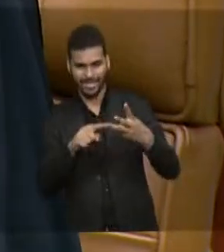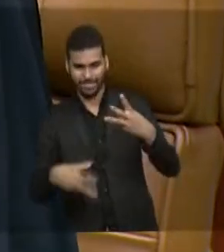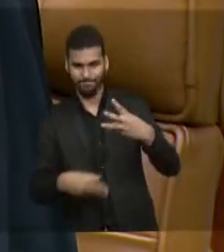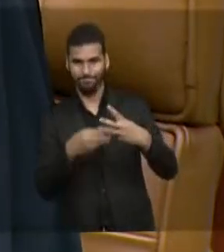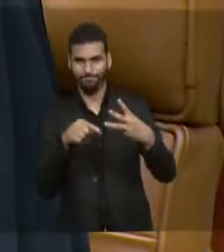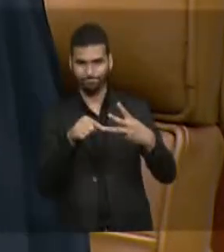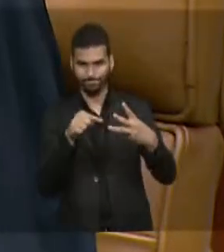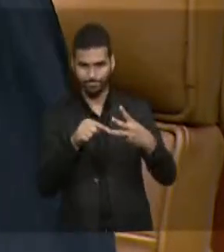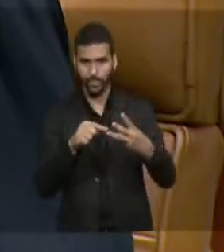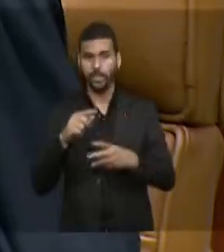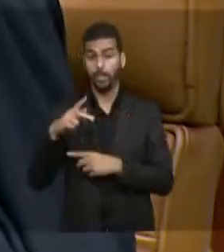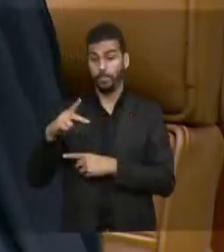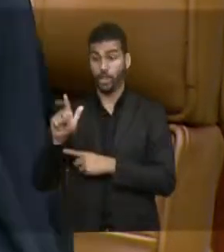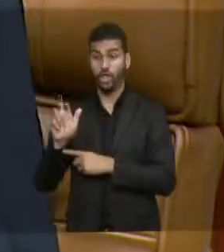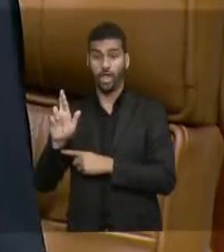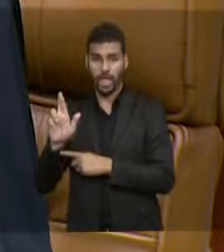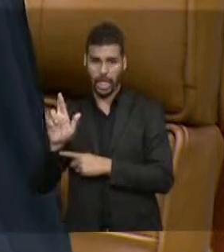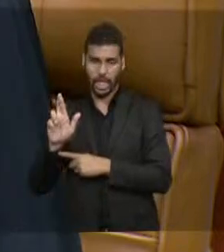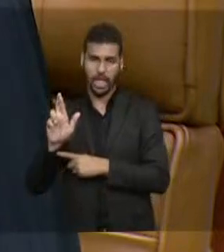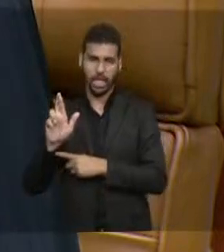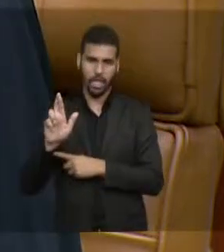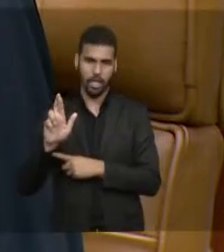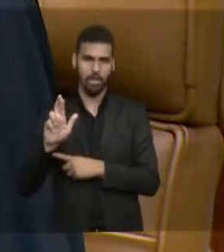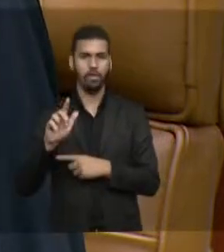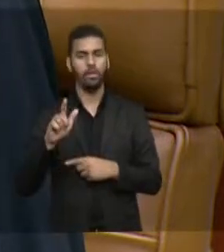se manifestou contrariamente